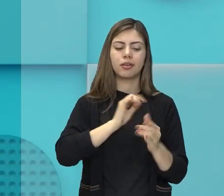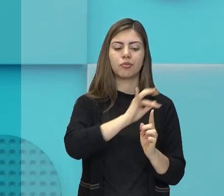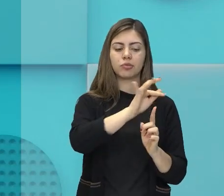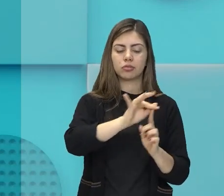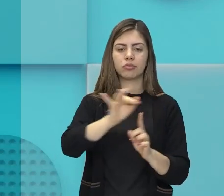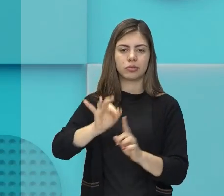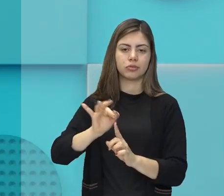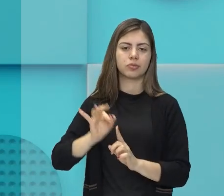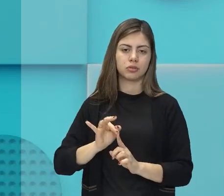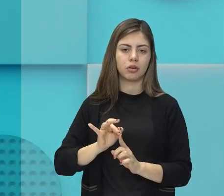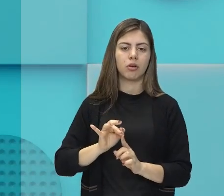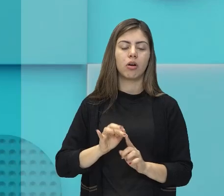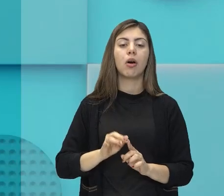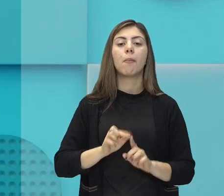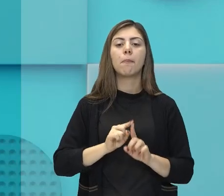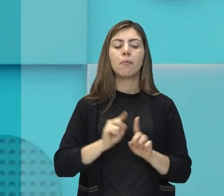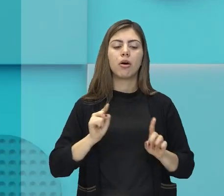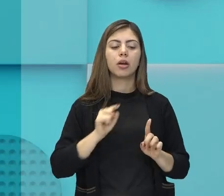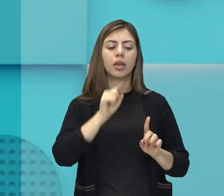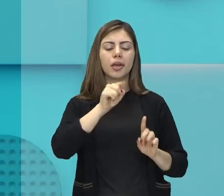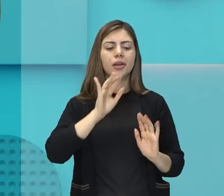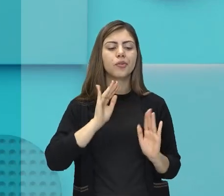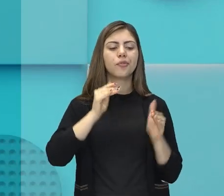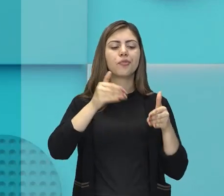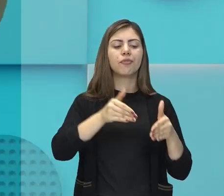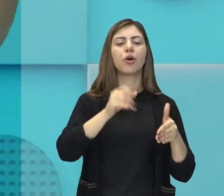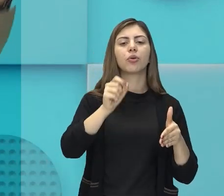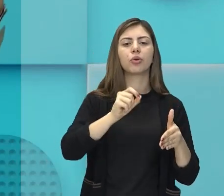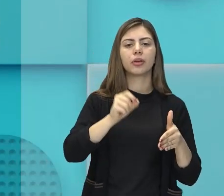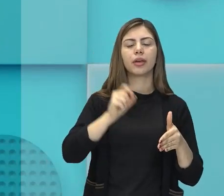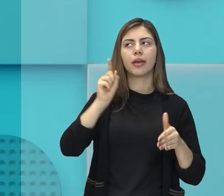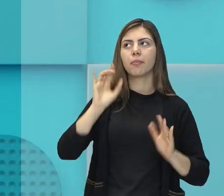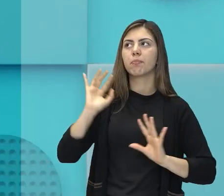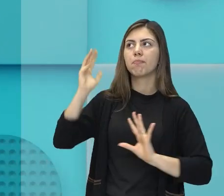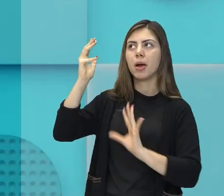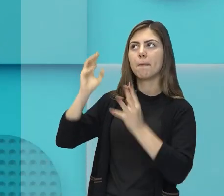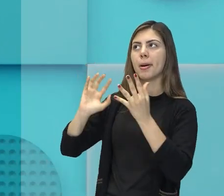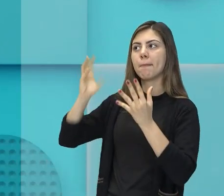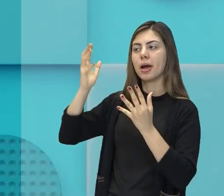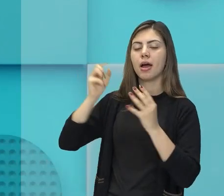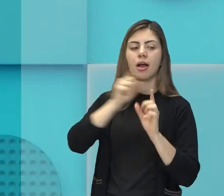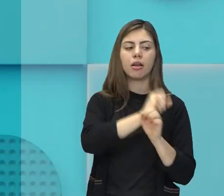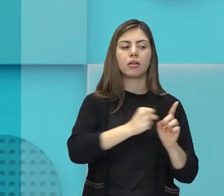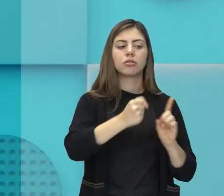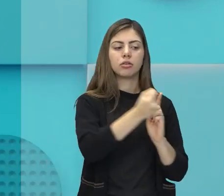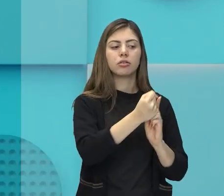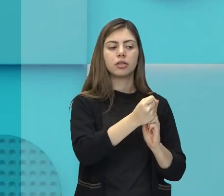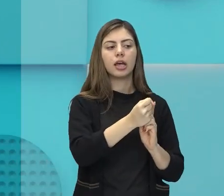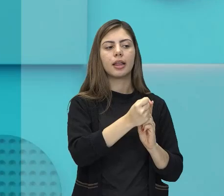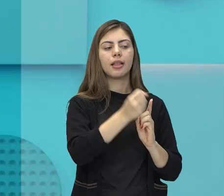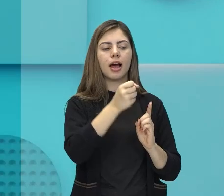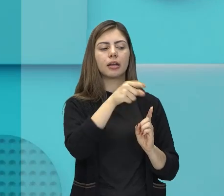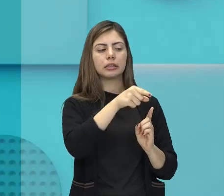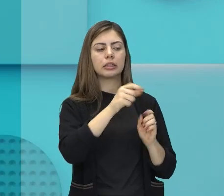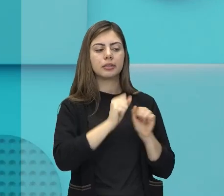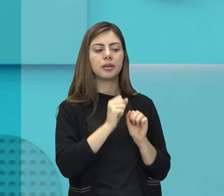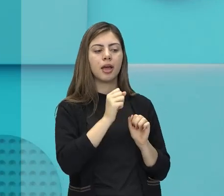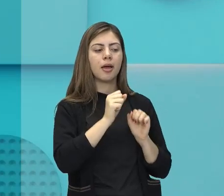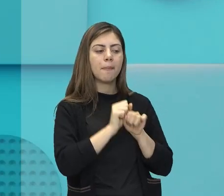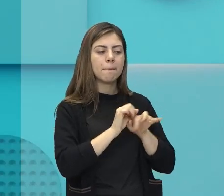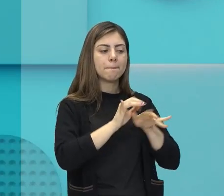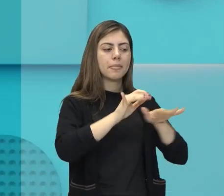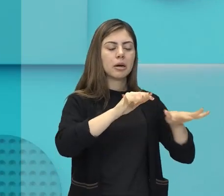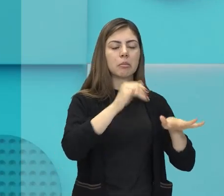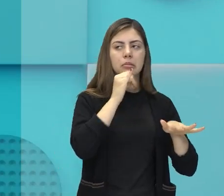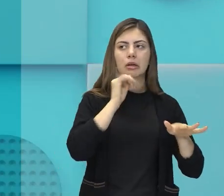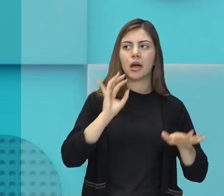não é? Fazer com que acontecimentos circulem na massa da população, não é? Então, acontecimentos